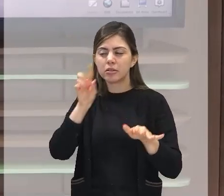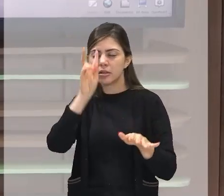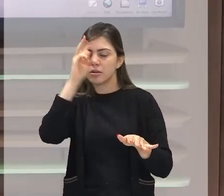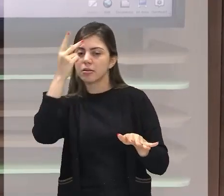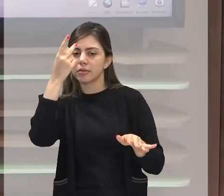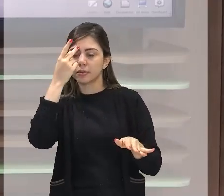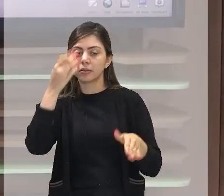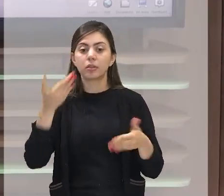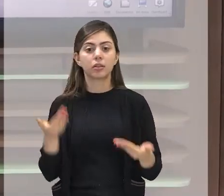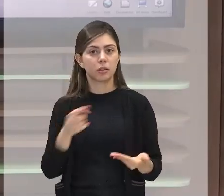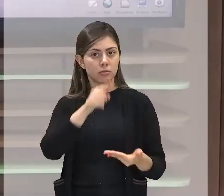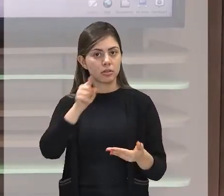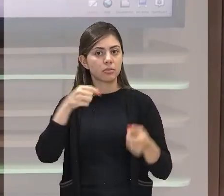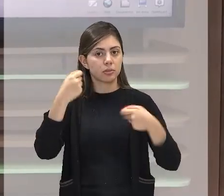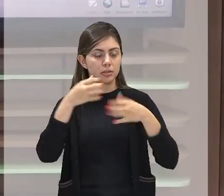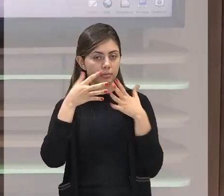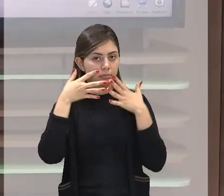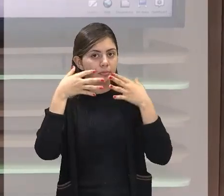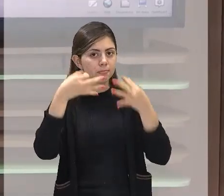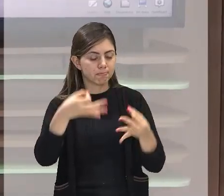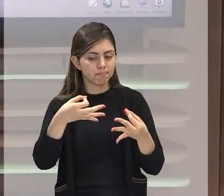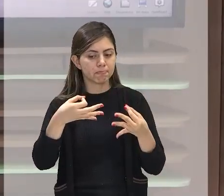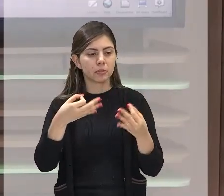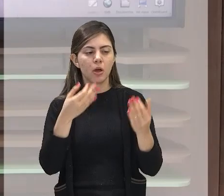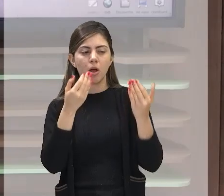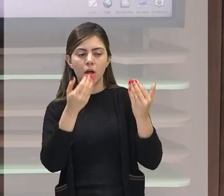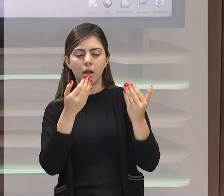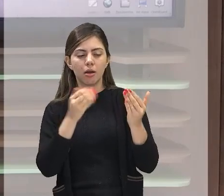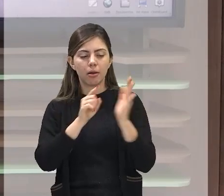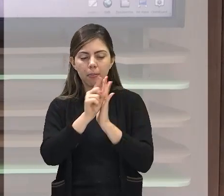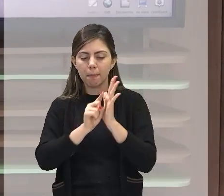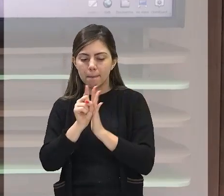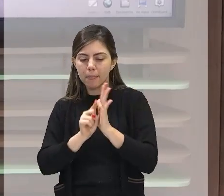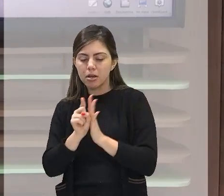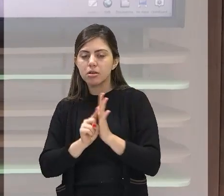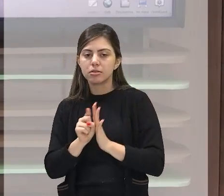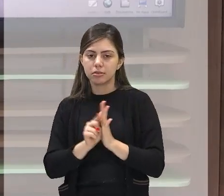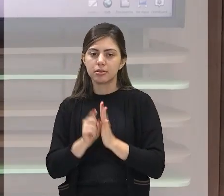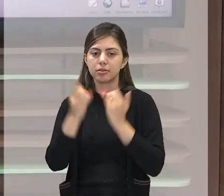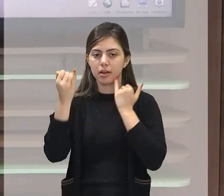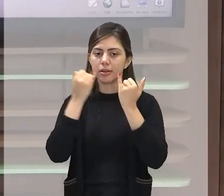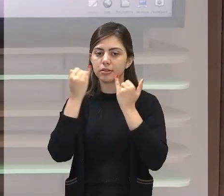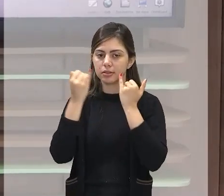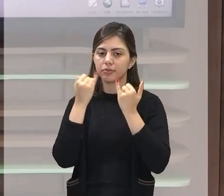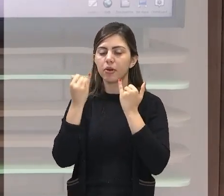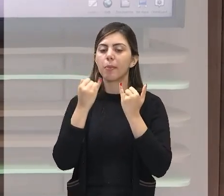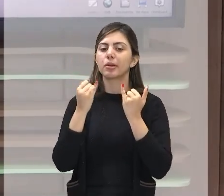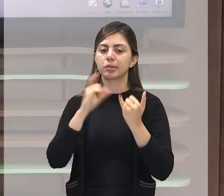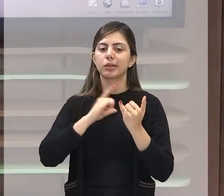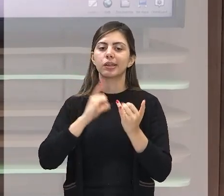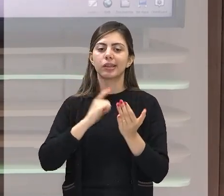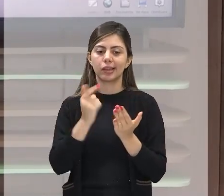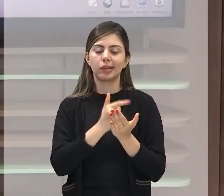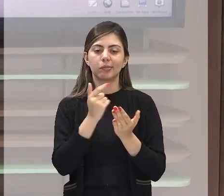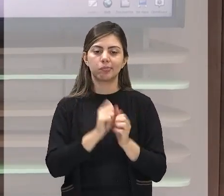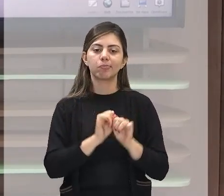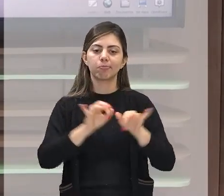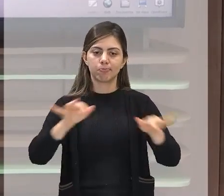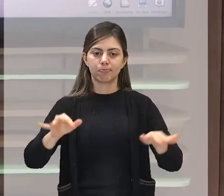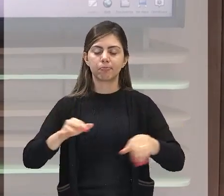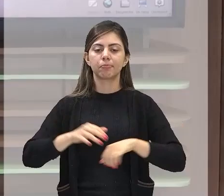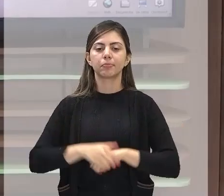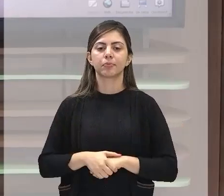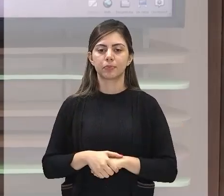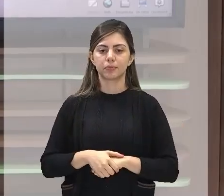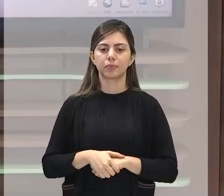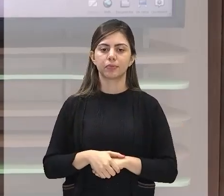muito atento para a veracidade, para a confiabilidade das notícias veiculadas nas mídias sociais, nos veículos